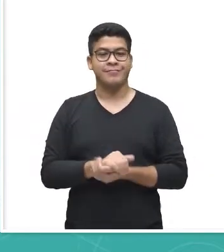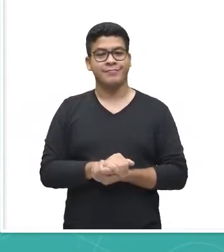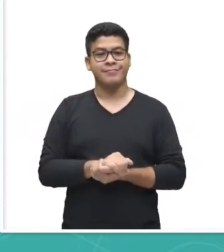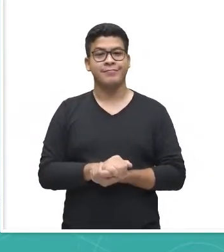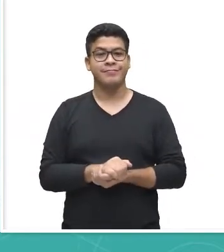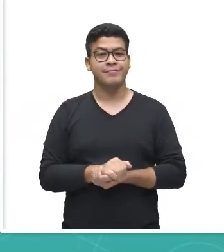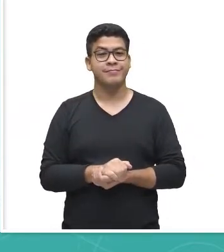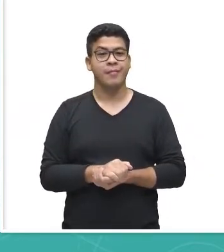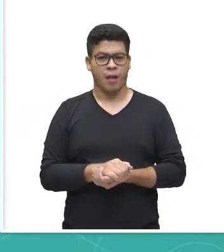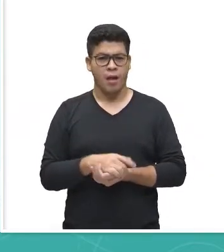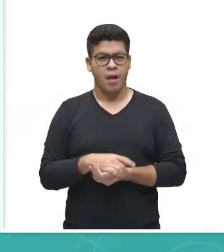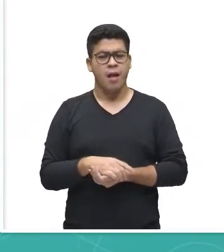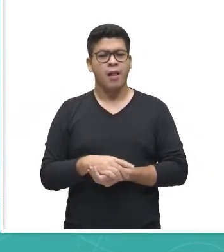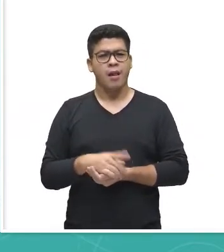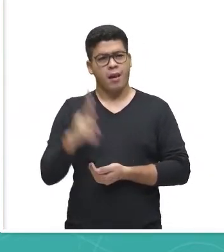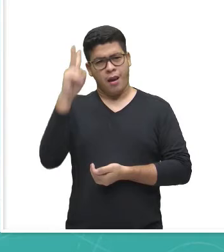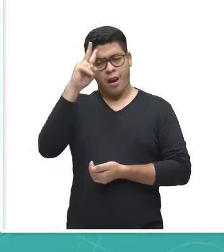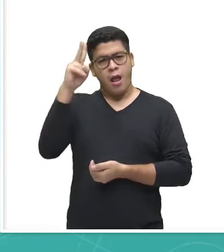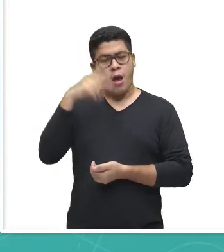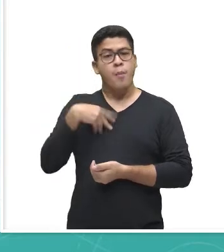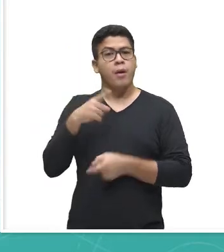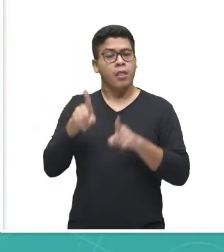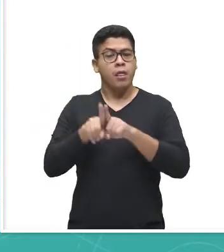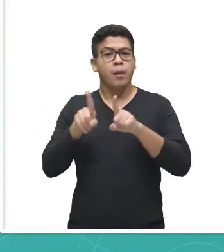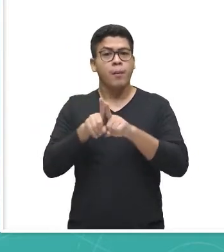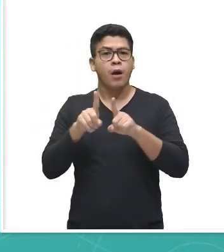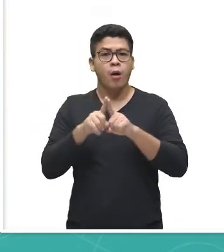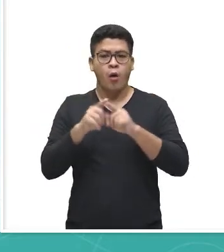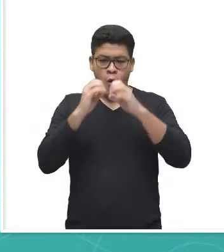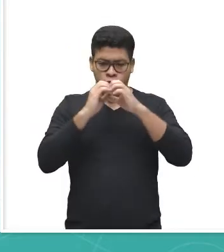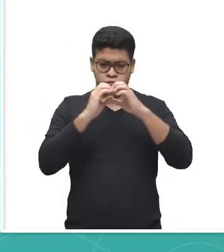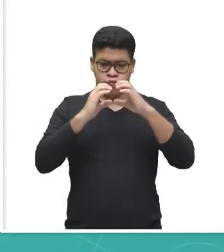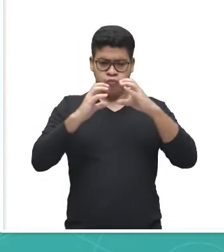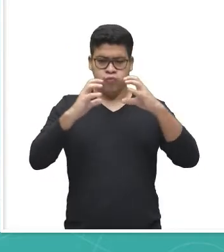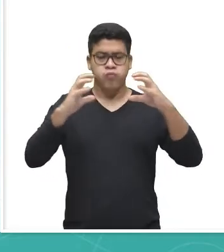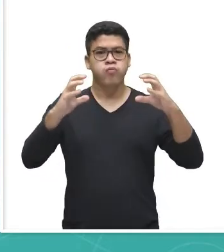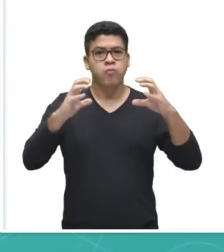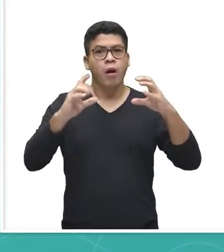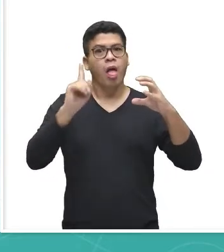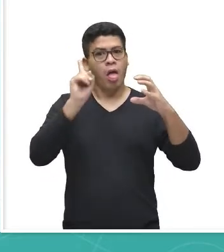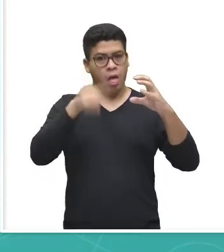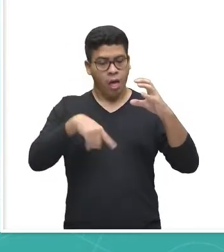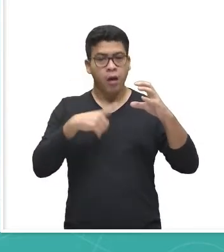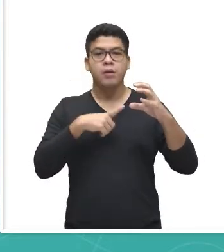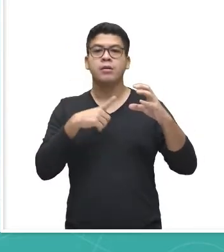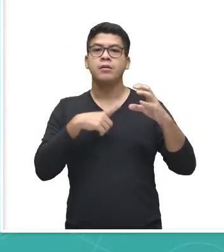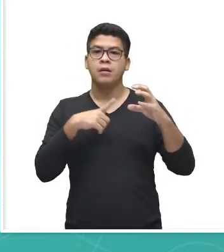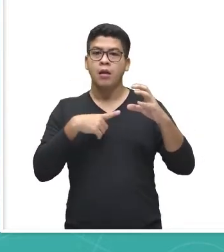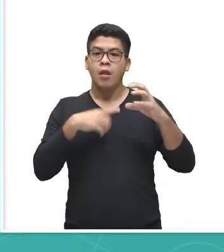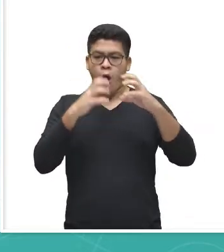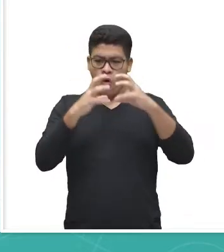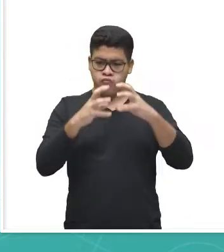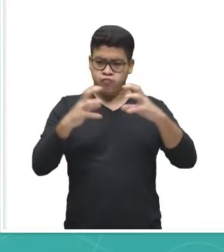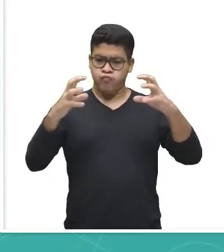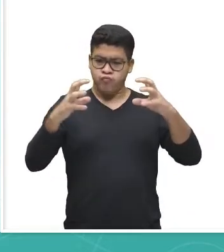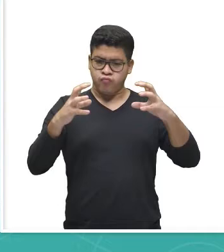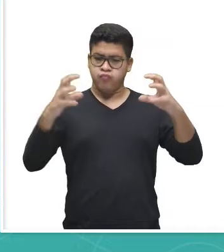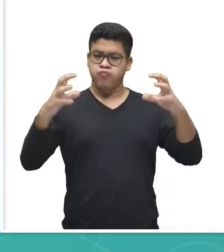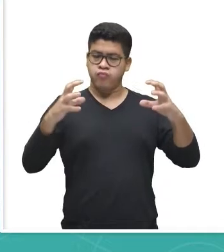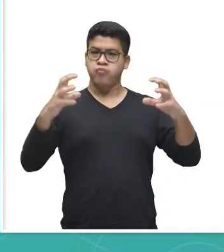certo? Lembra do nosso exemplo do balão também? Quando a gente vai encher o balão, né, de ar, ele vai se esticando, né?